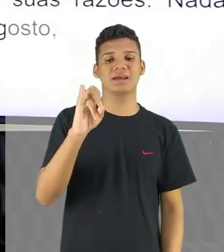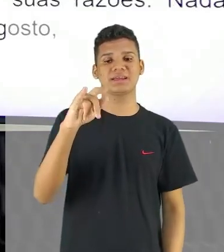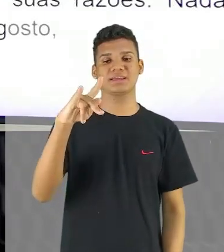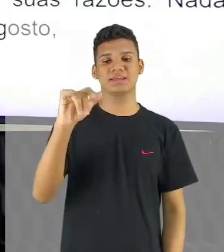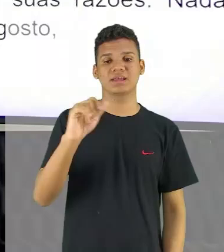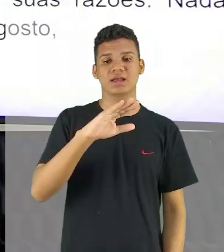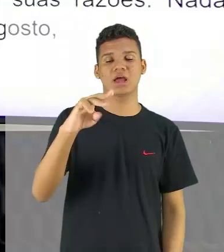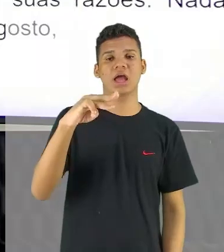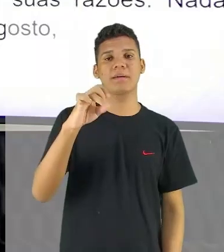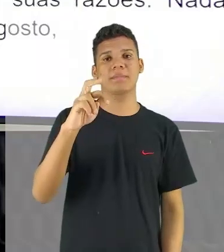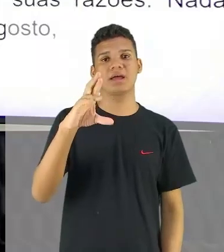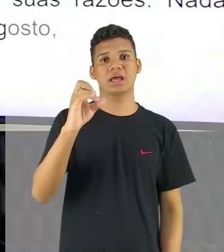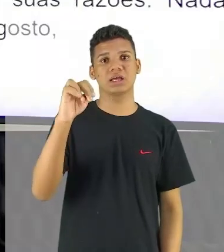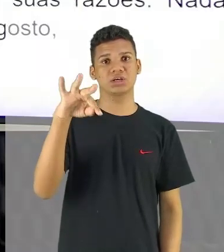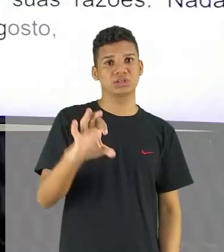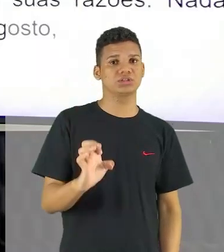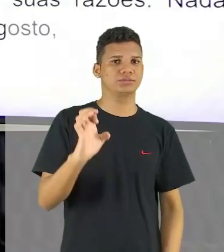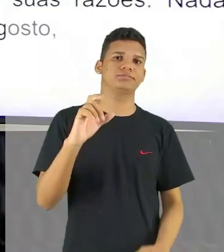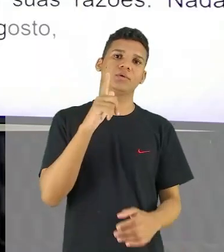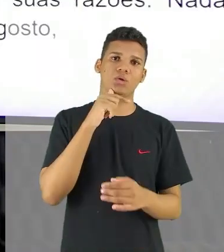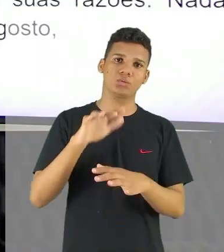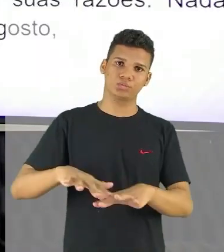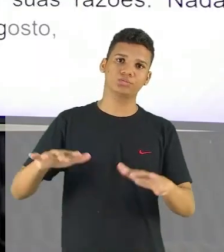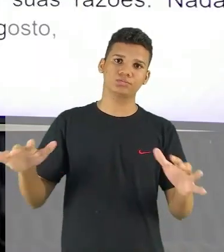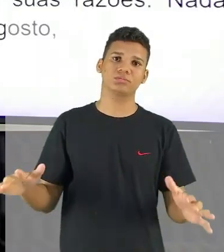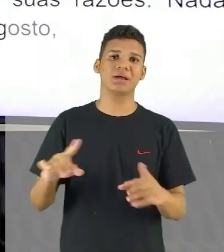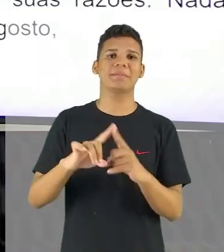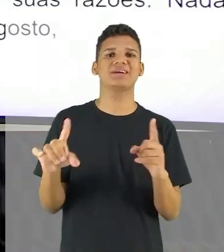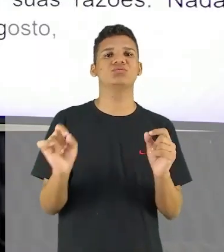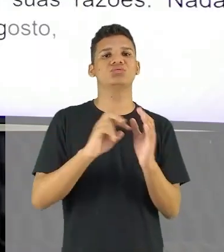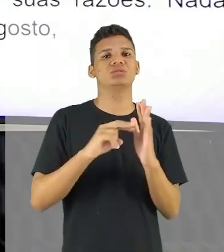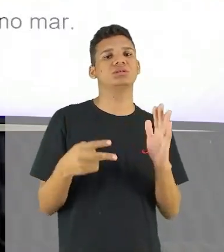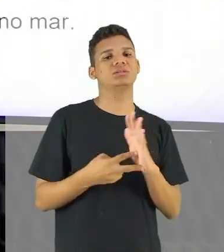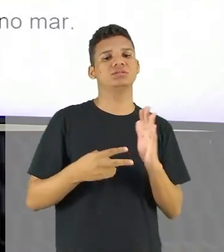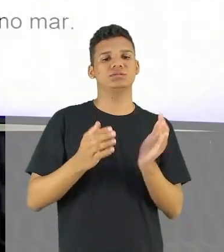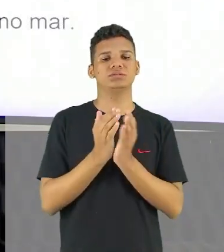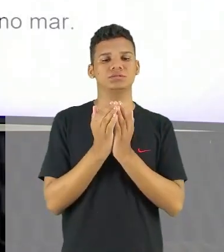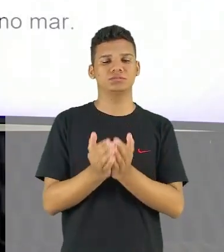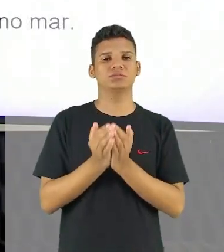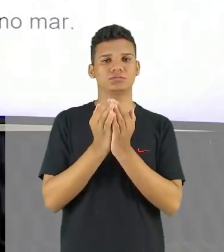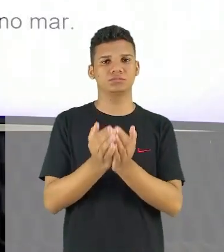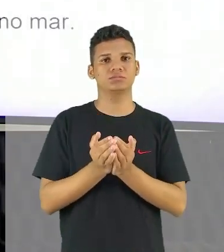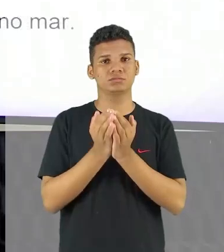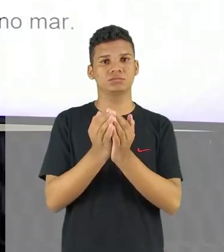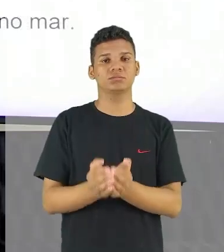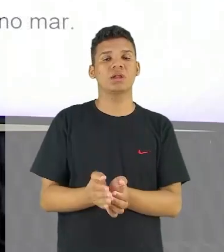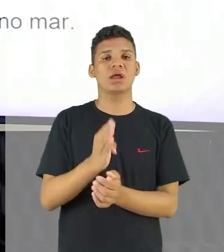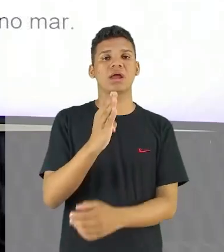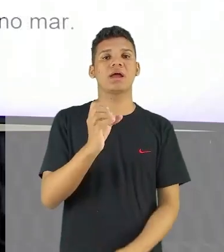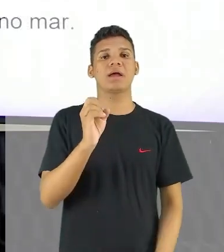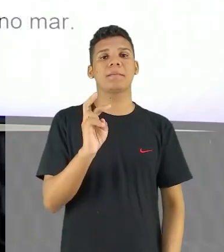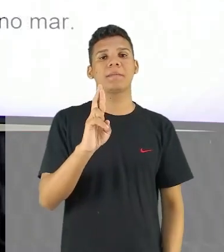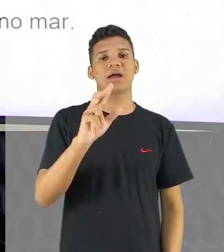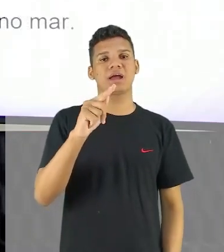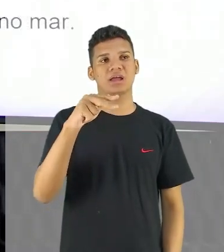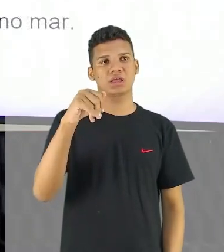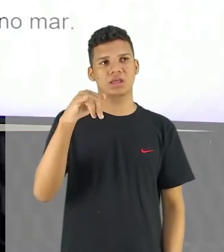tá? Ou seja, ser barqueiro, vamos voltar bem aqui para você entender. Ó,